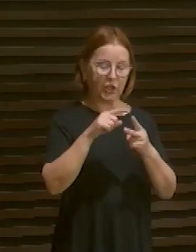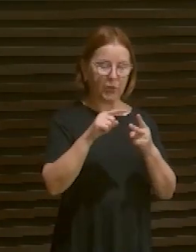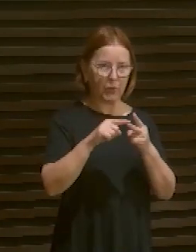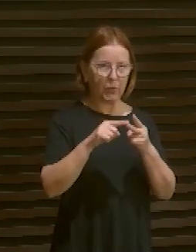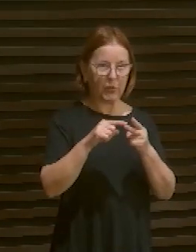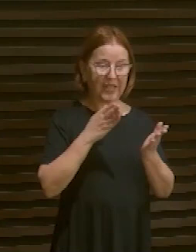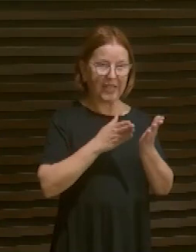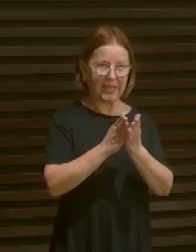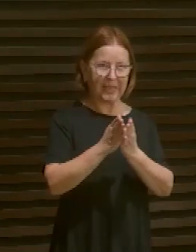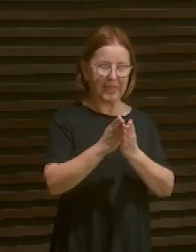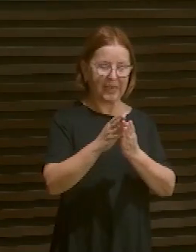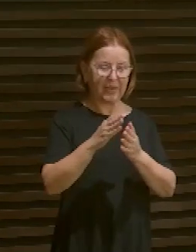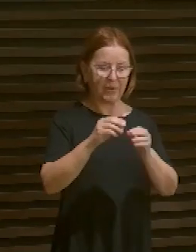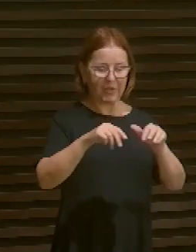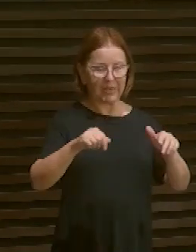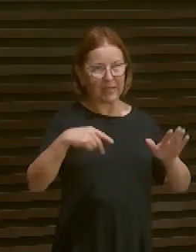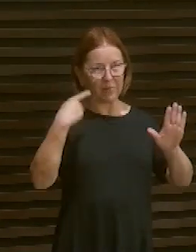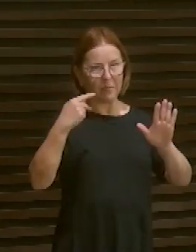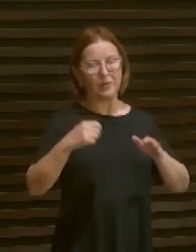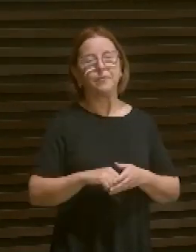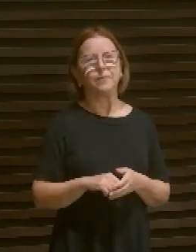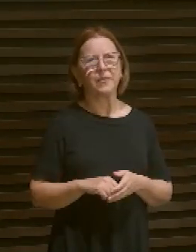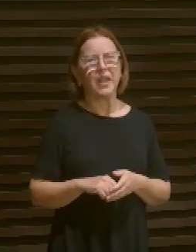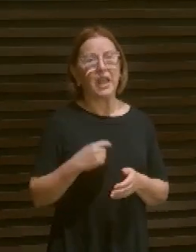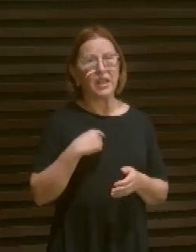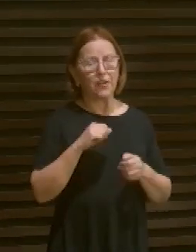151 pessoas por dia.